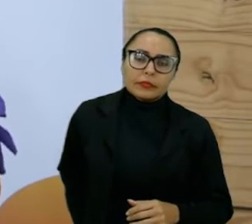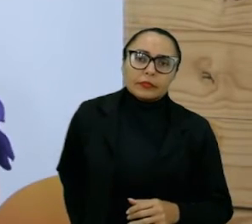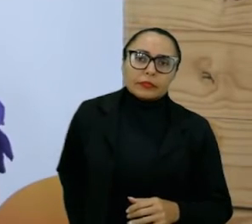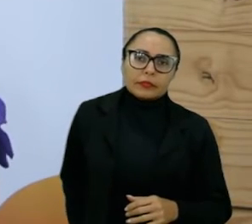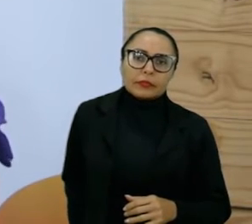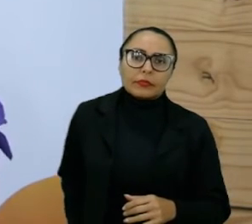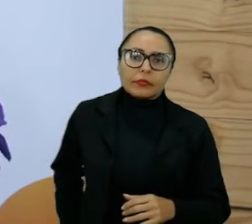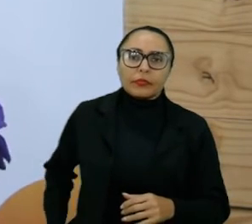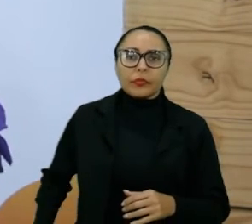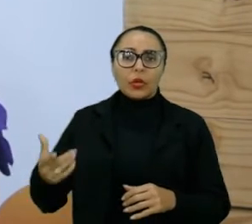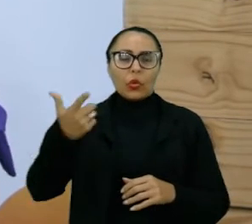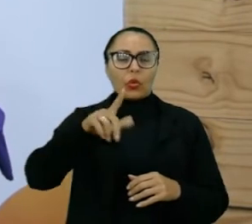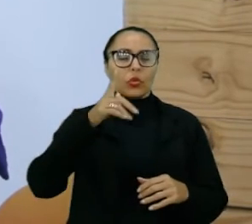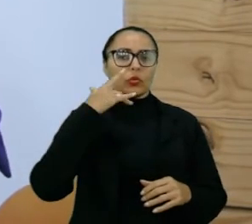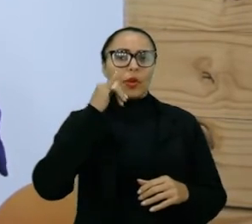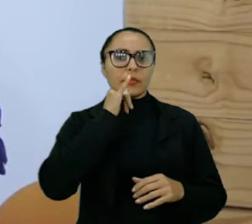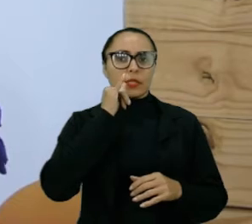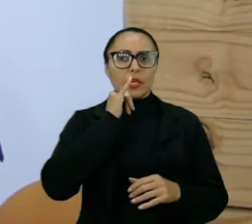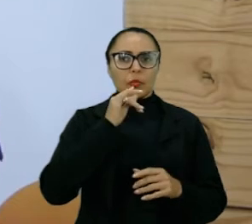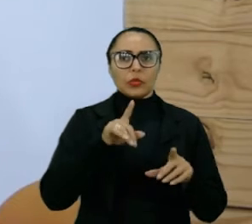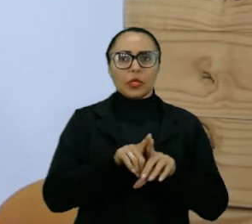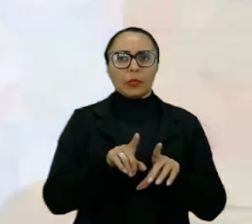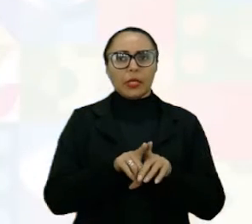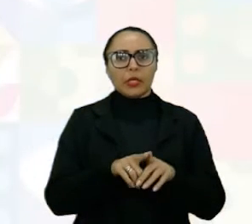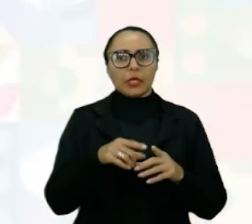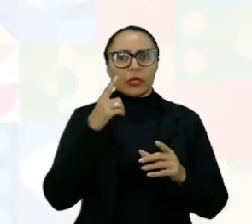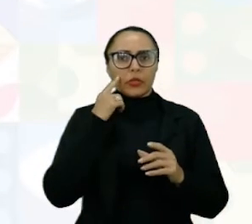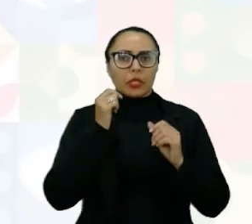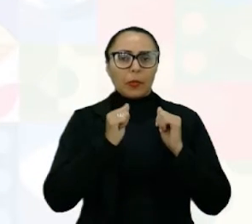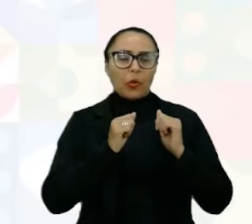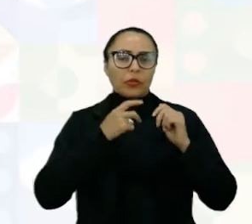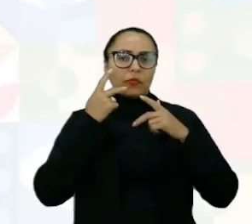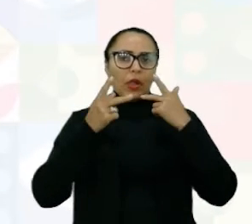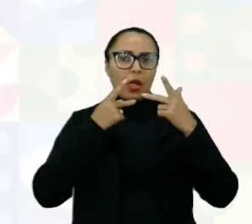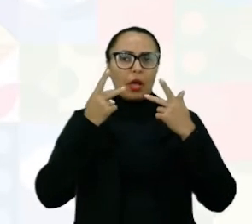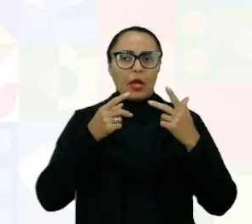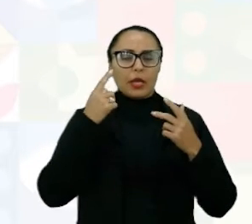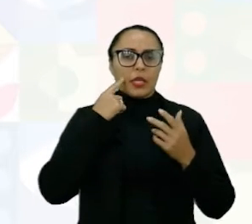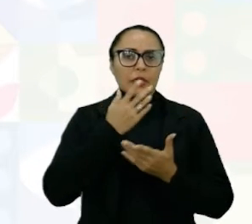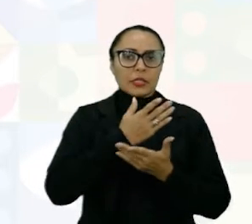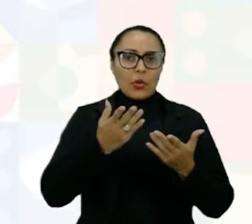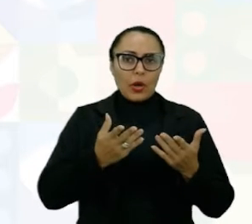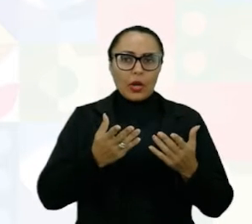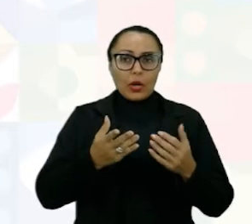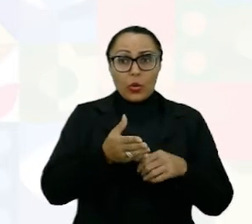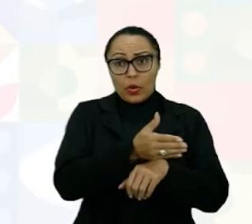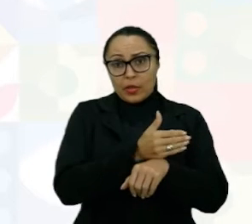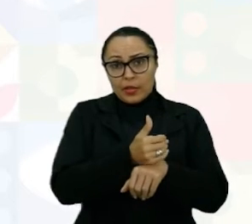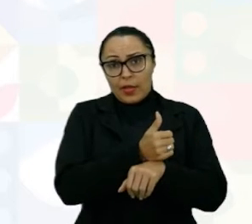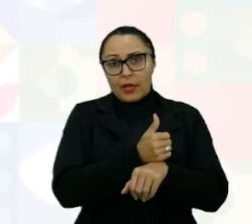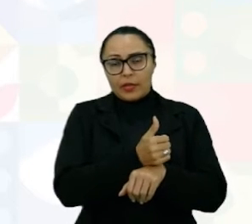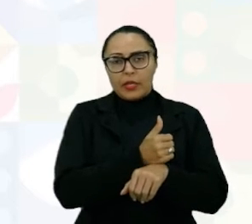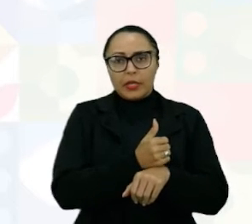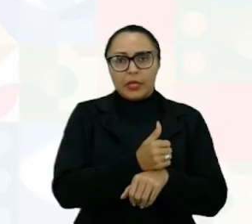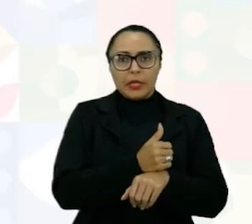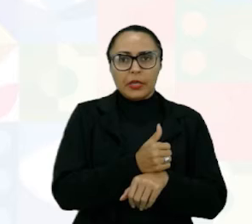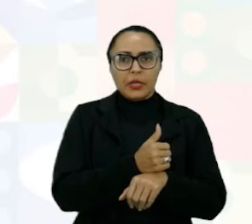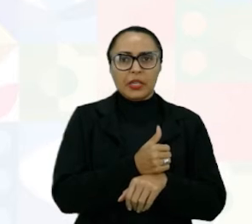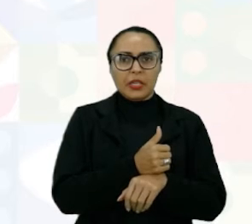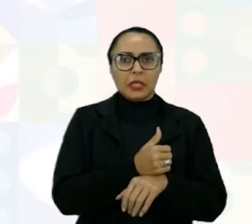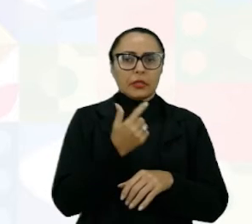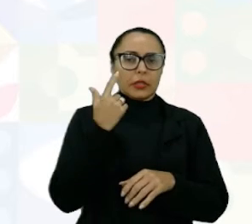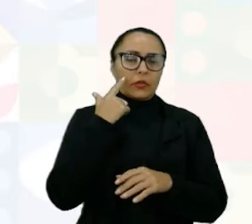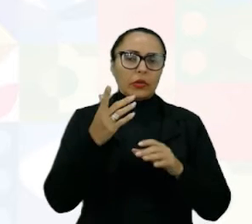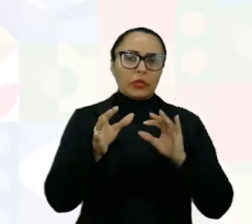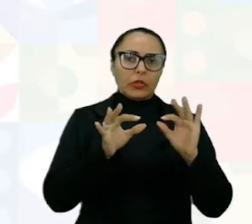Outro exemplo também que a gente pode estar falando em relação à qualidade. Qualidade é o grau de ajuste